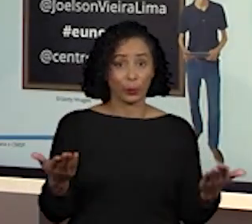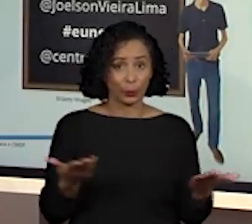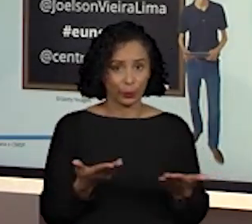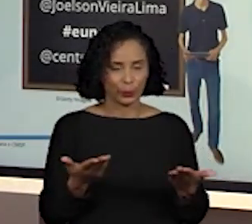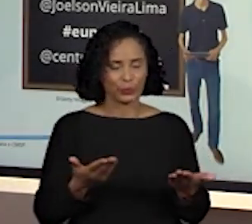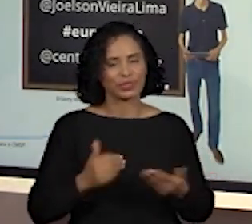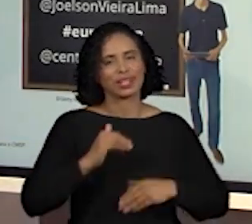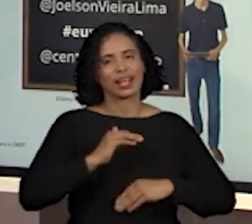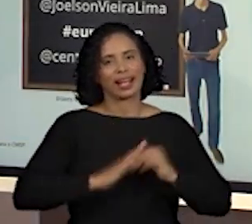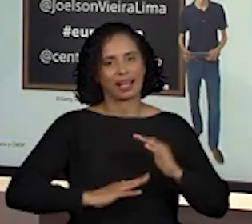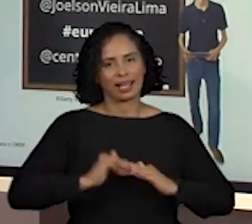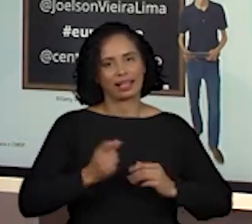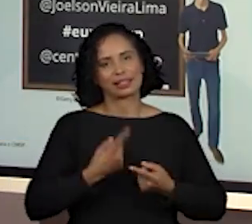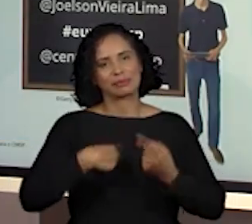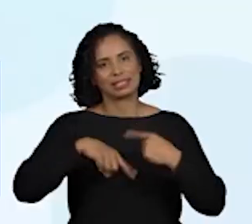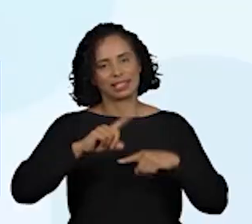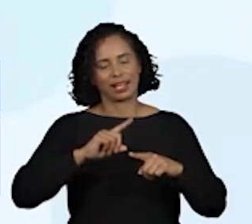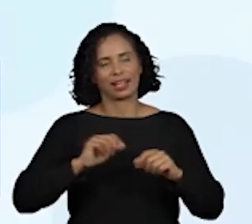aula é a seguinte.